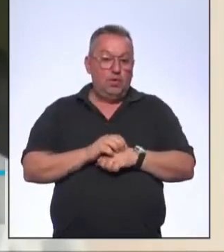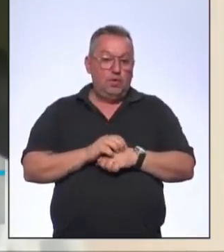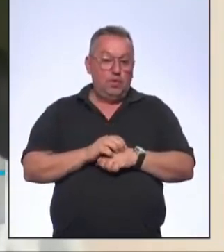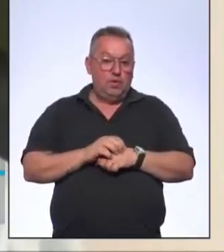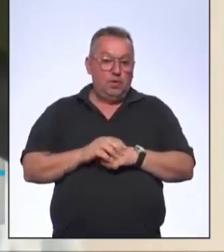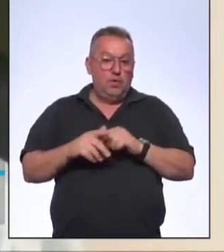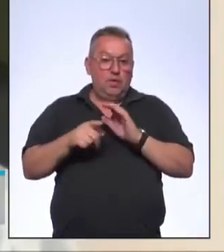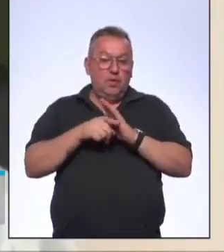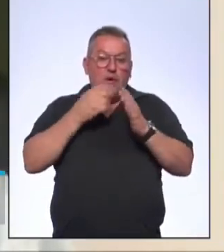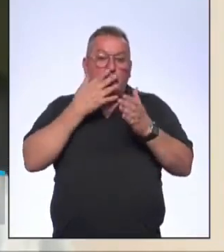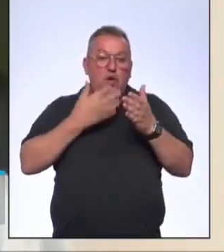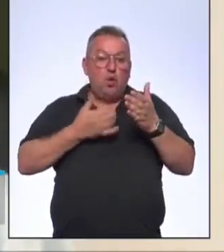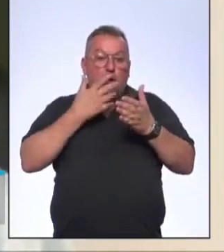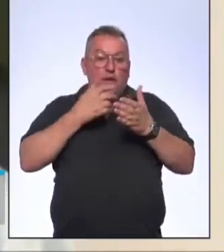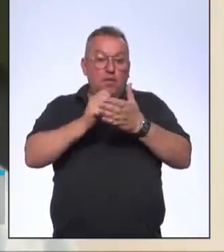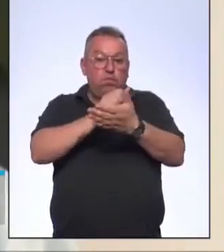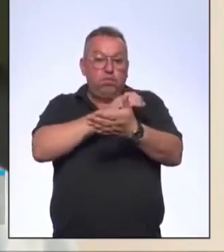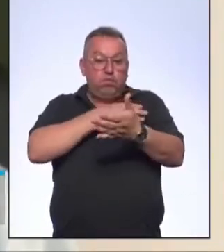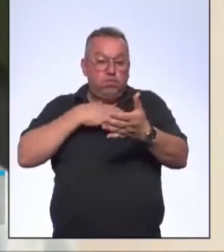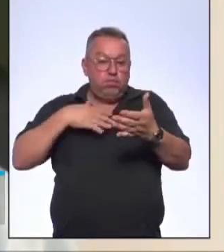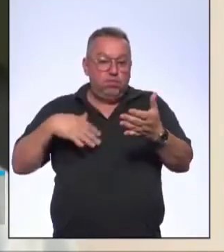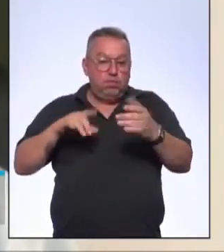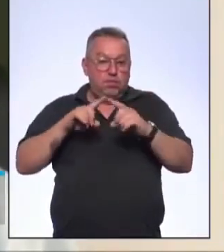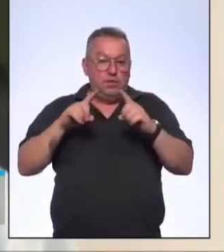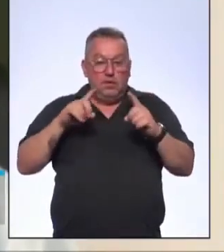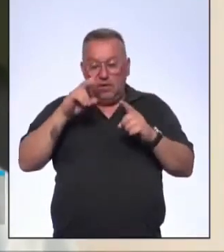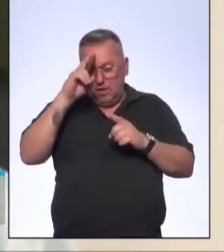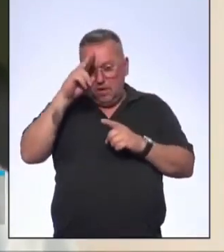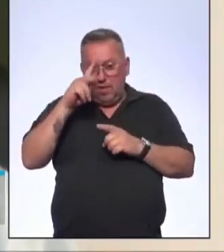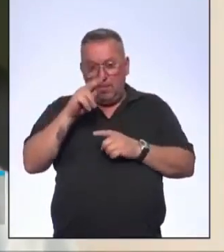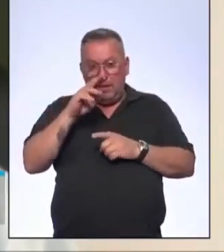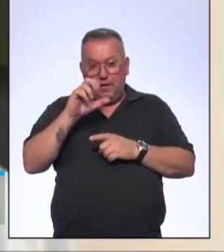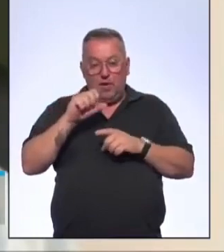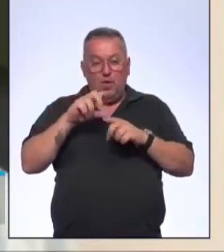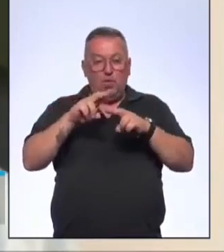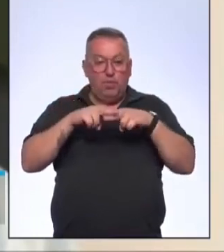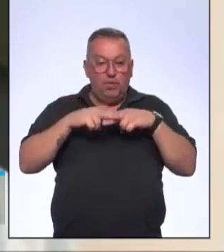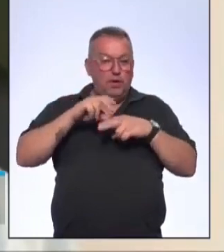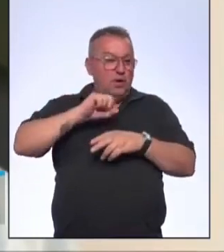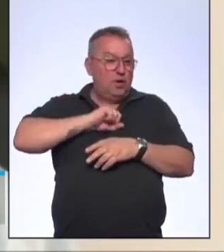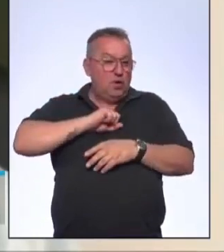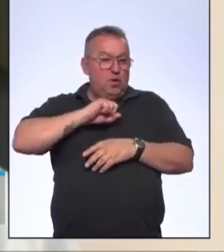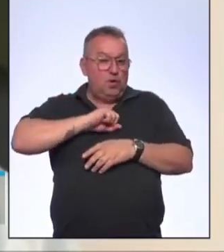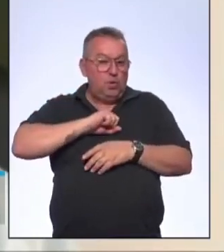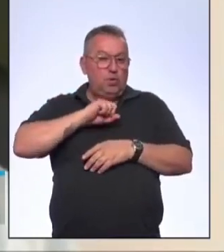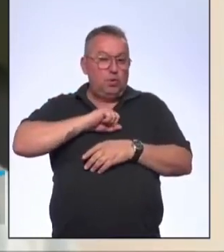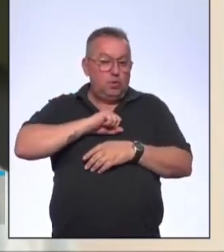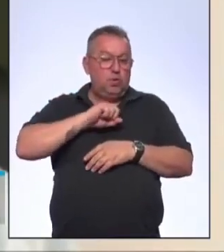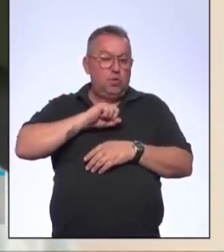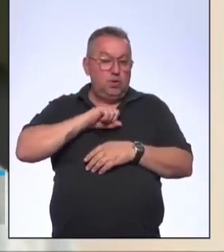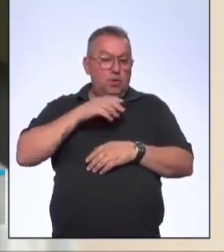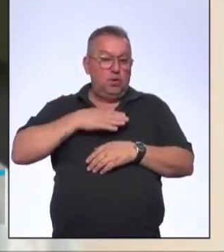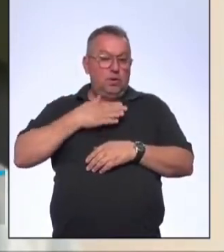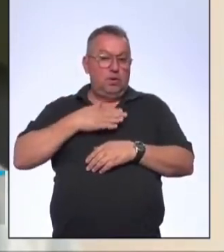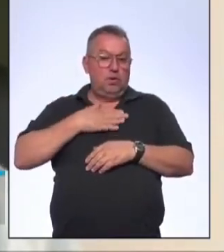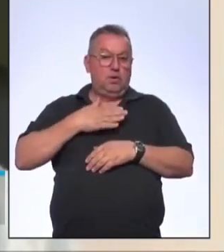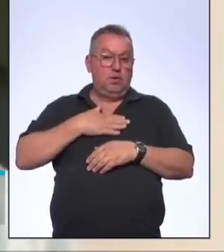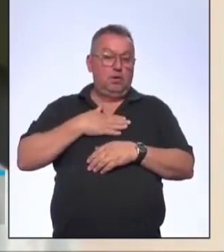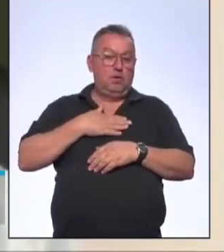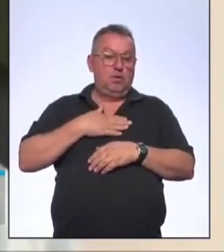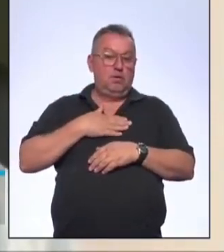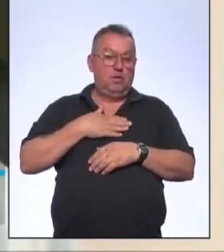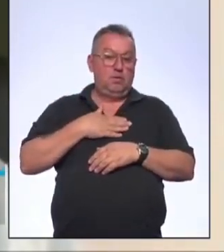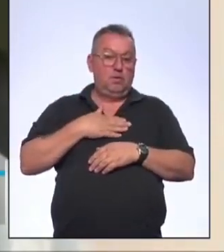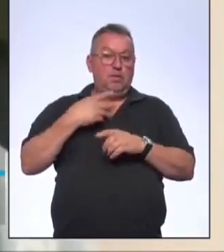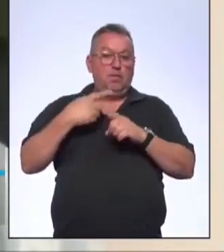Sistema circulatório. Então eu tenho que aumentar a pressão sanguínea, tenho que aumentar os batimentos cardíacos para encher,